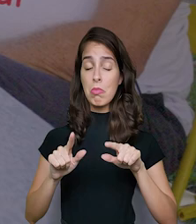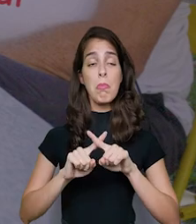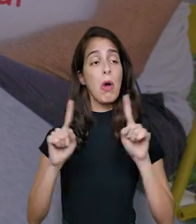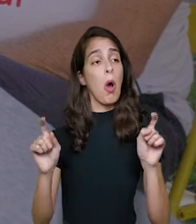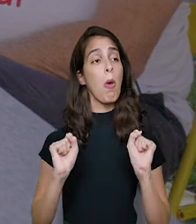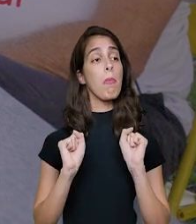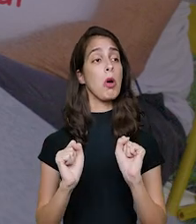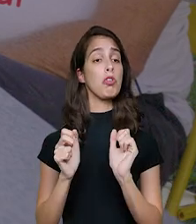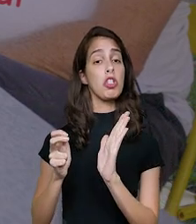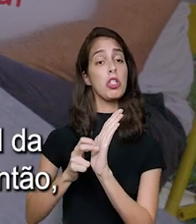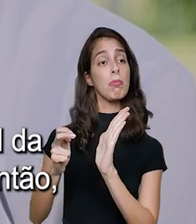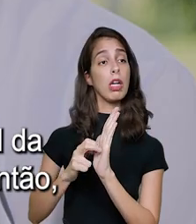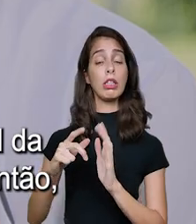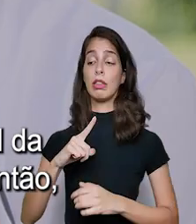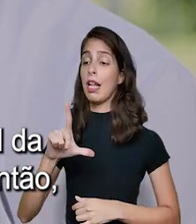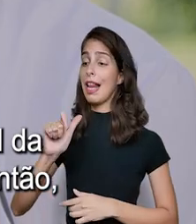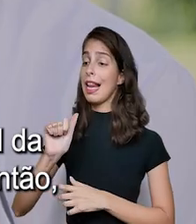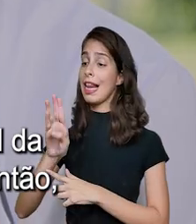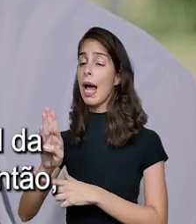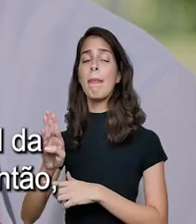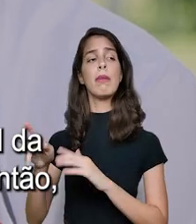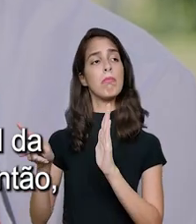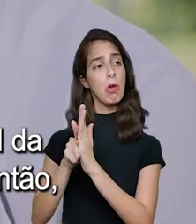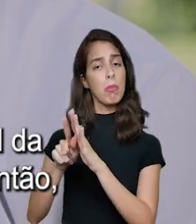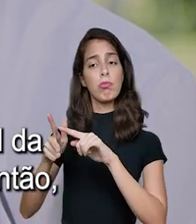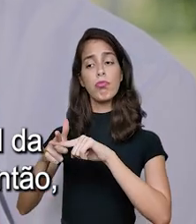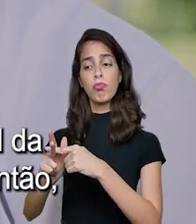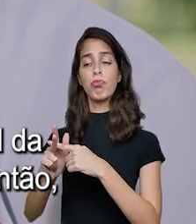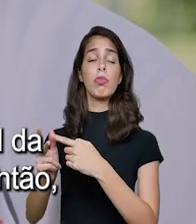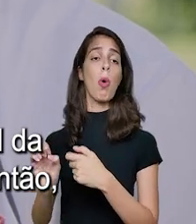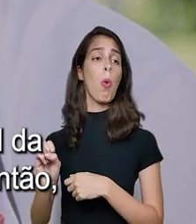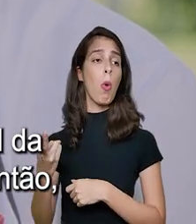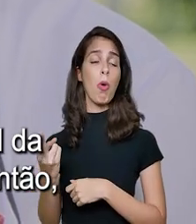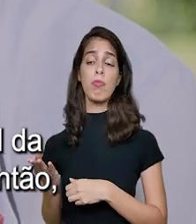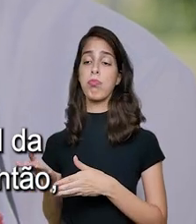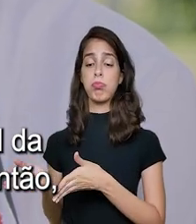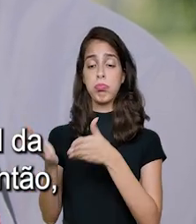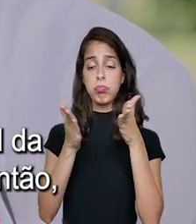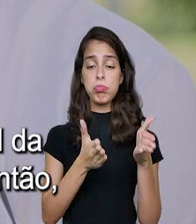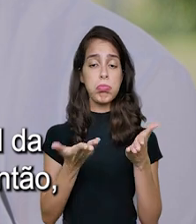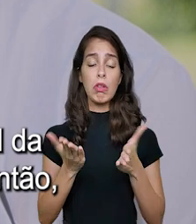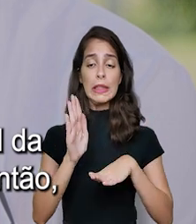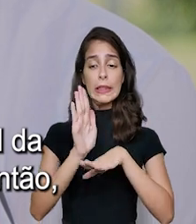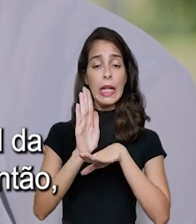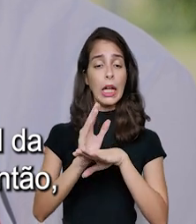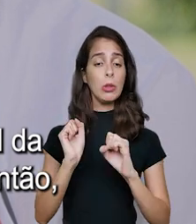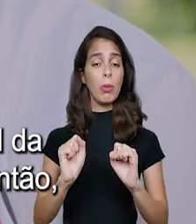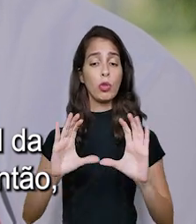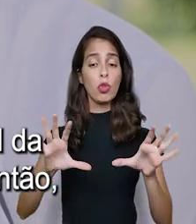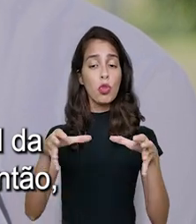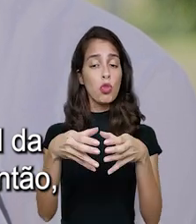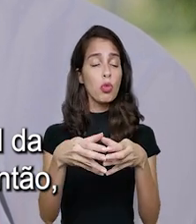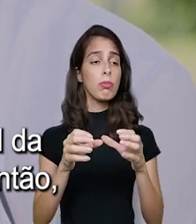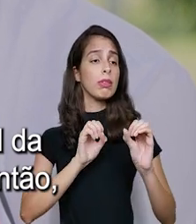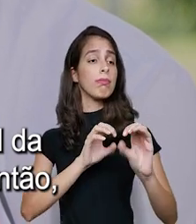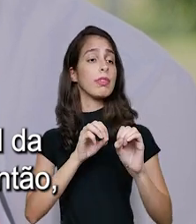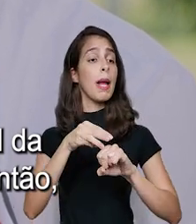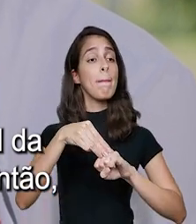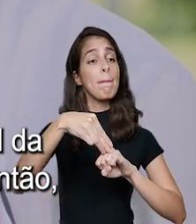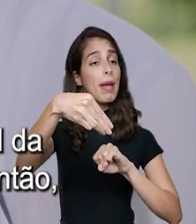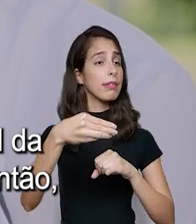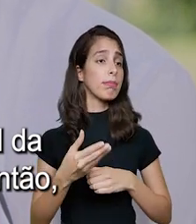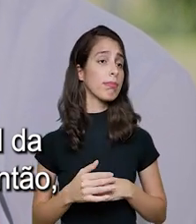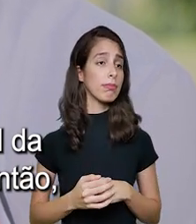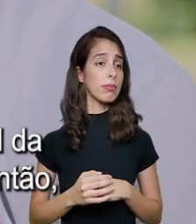manhã estar num laboratório da mecânica dando curso Tec e no final da tarde uma turma do do mestrado